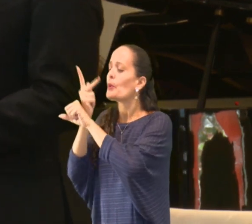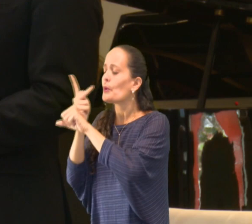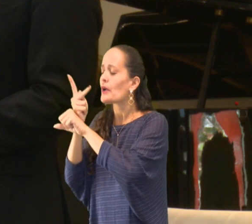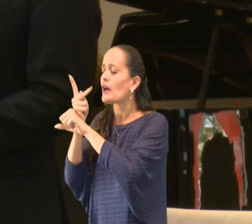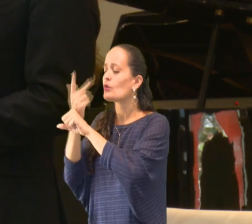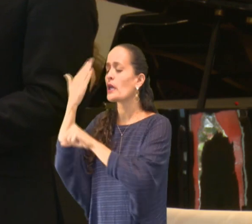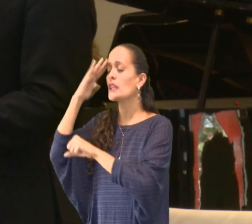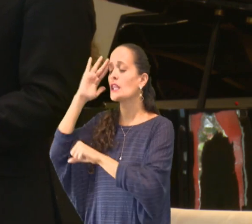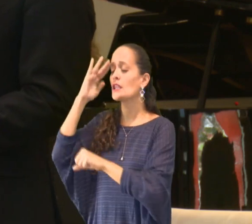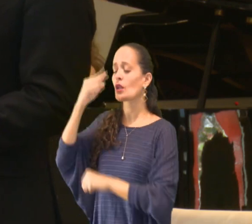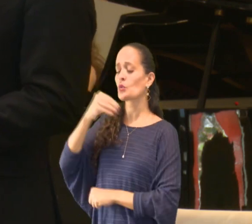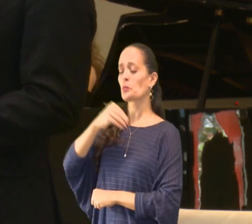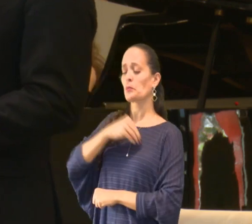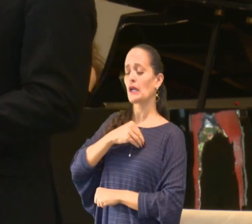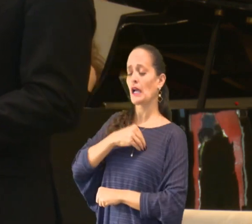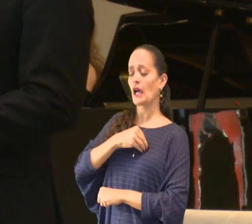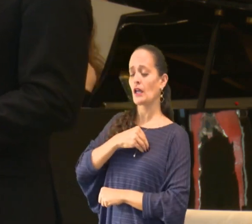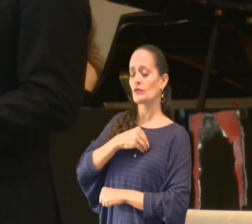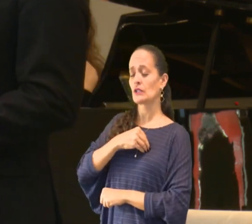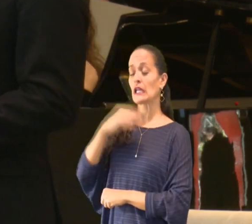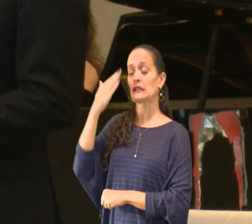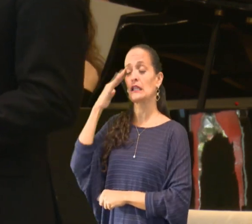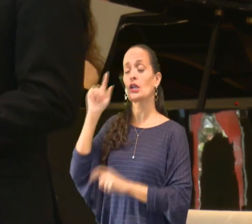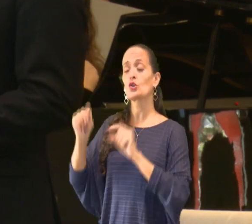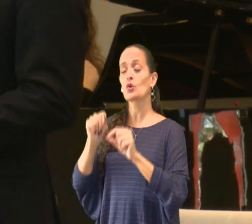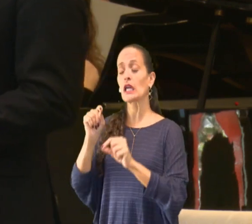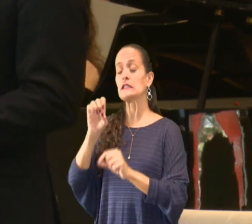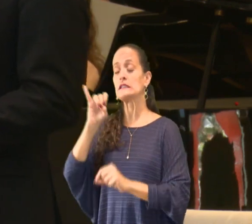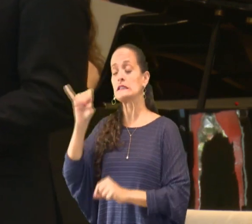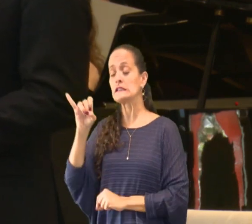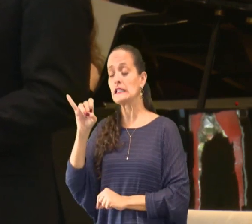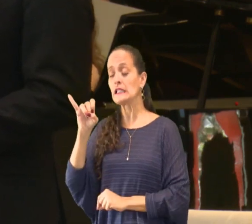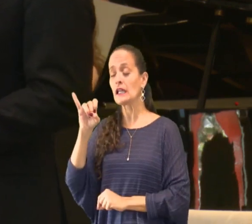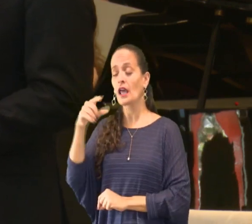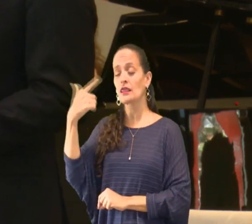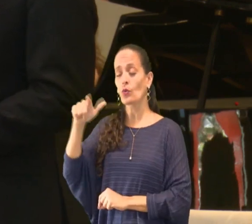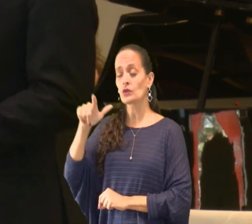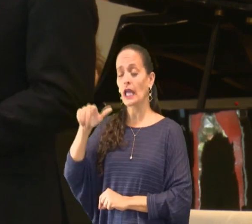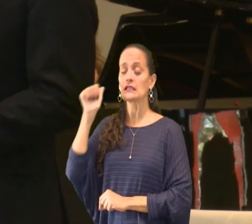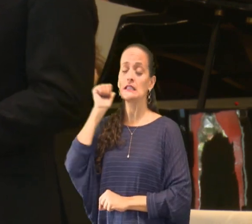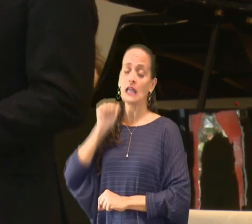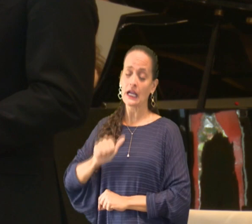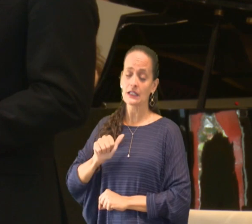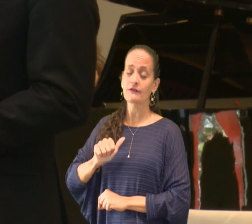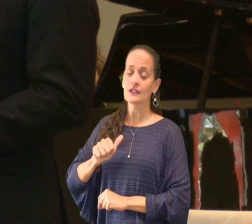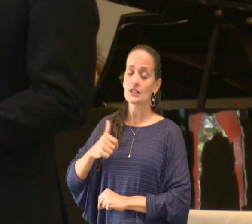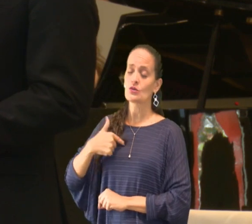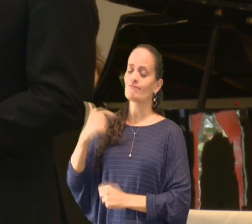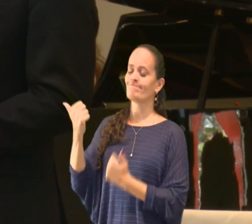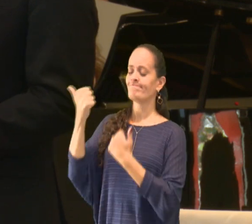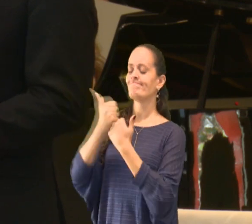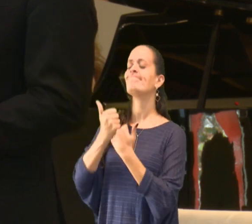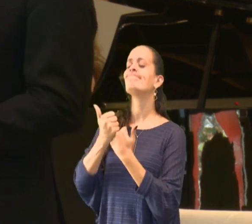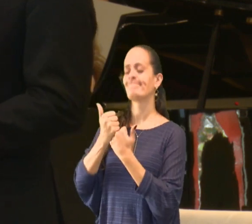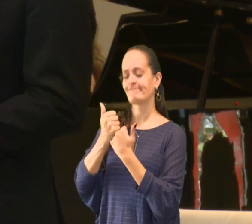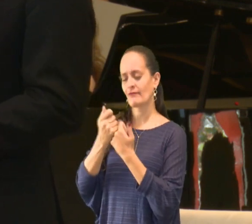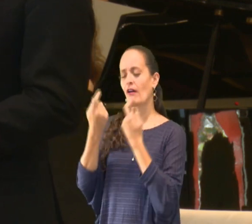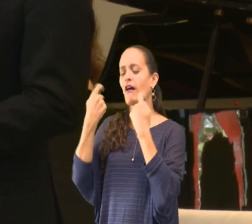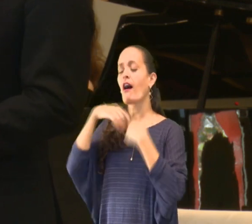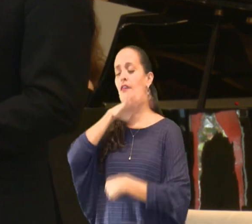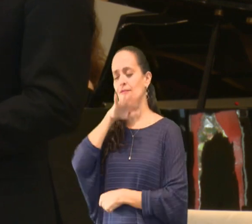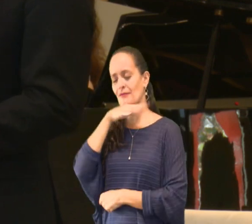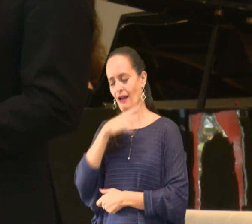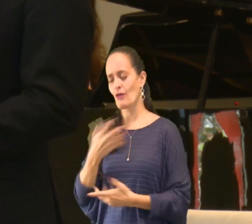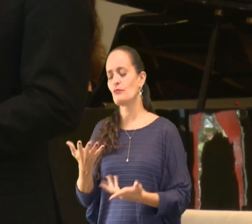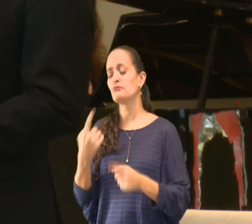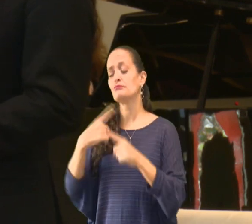pecados, que morreriam se não fosse o sacrifício do Senhor. Mas graças ao Senhor nós temos vida eterna, porque Cristo morreu